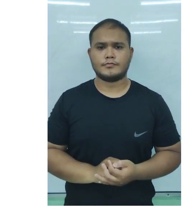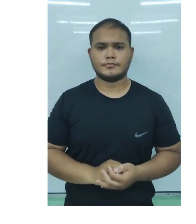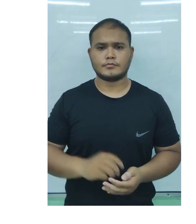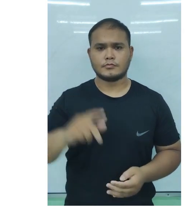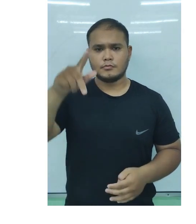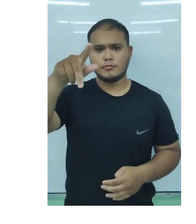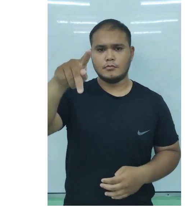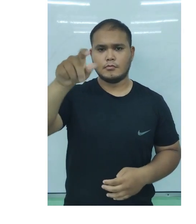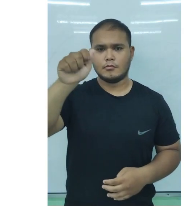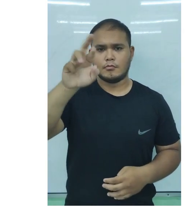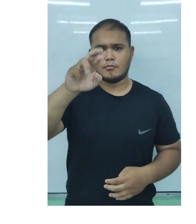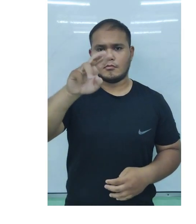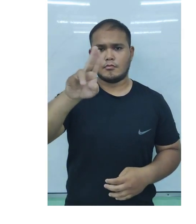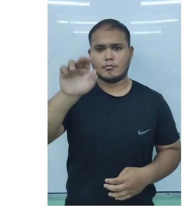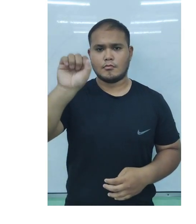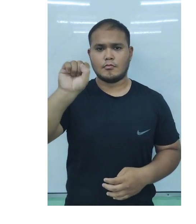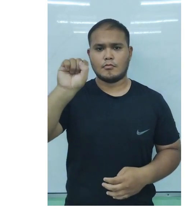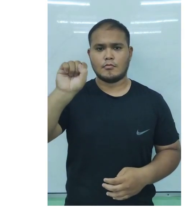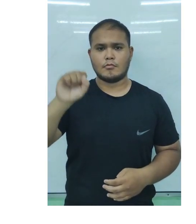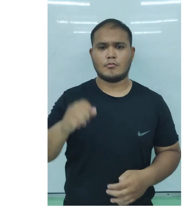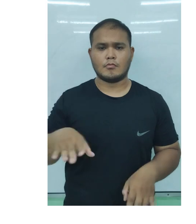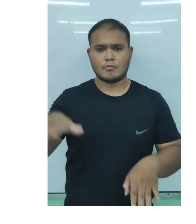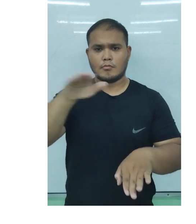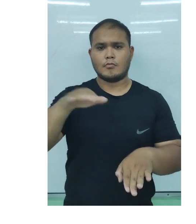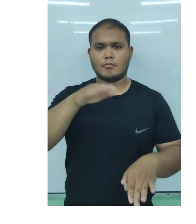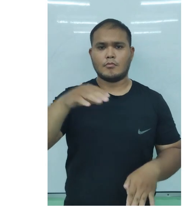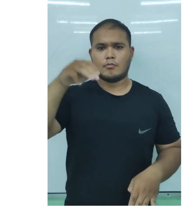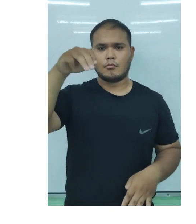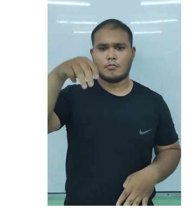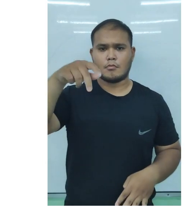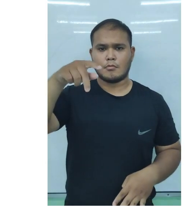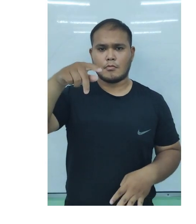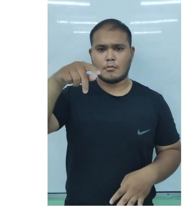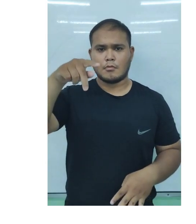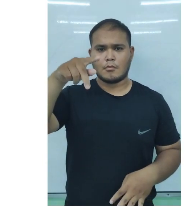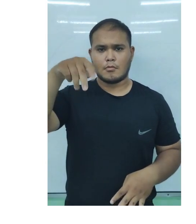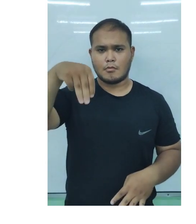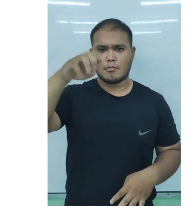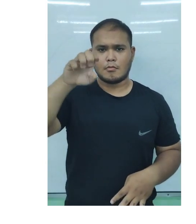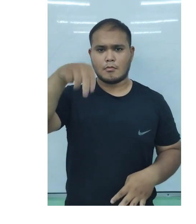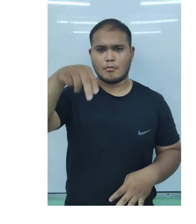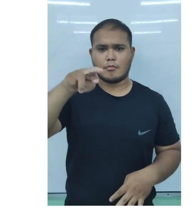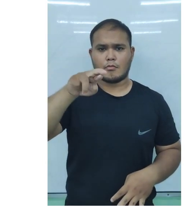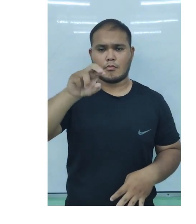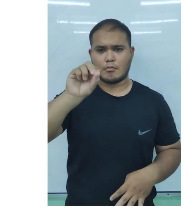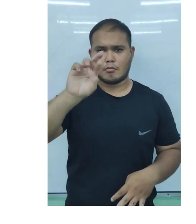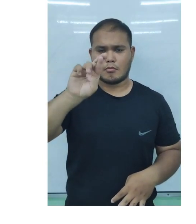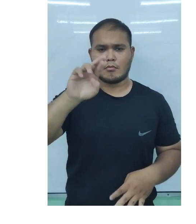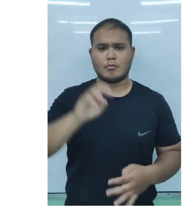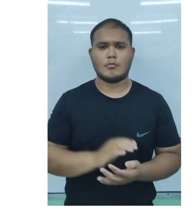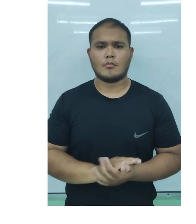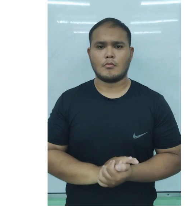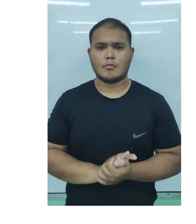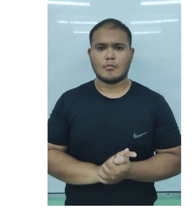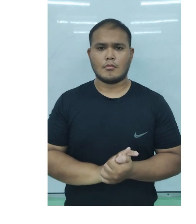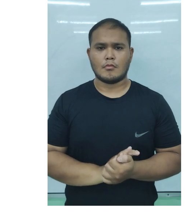Senex, que é velho, vai se transformar em senior, senius. E a gente tem